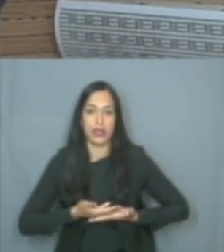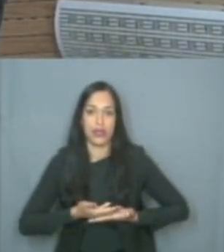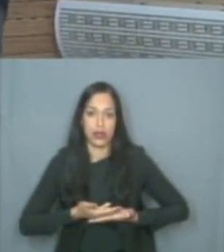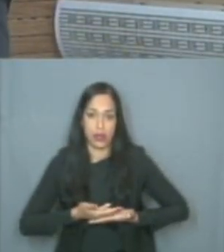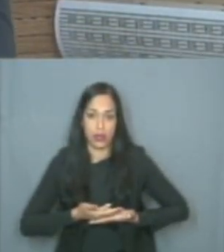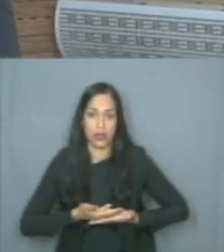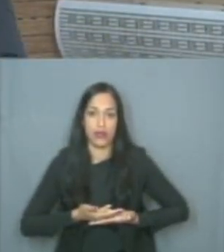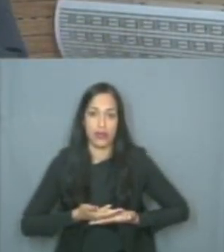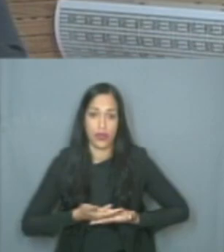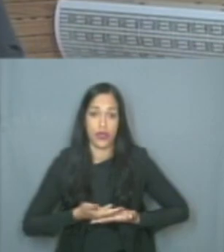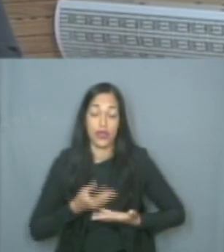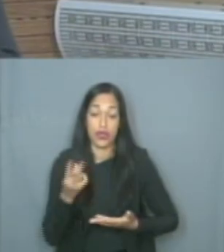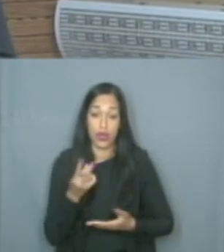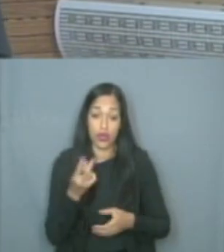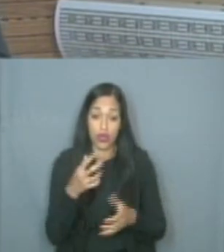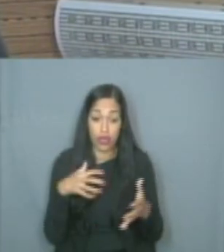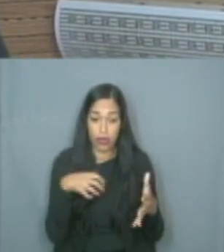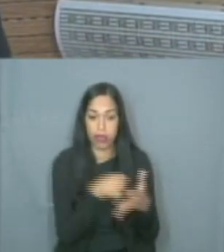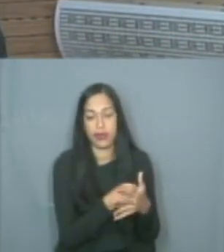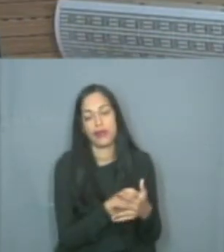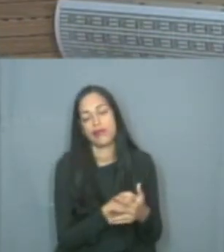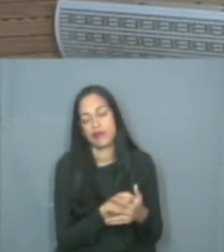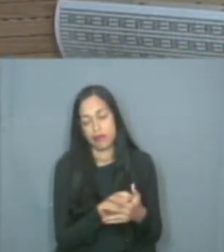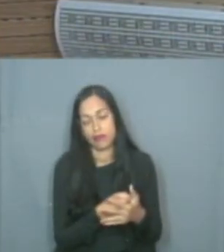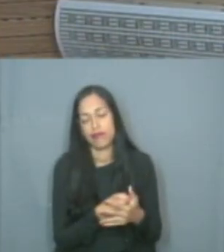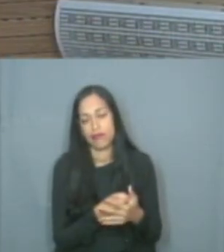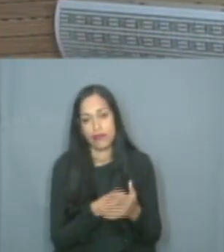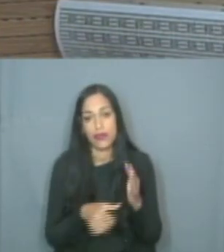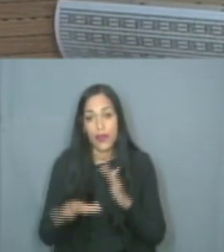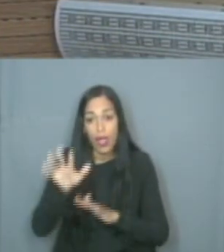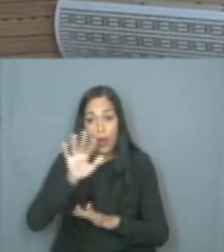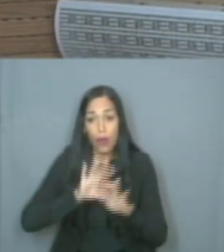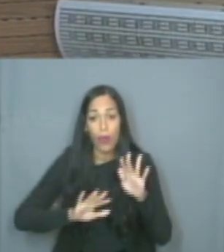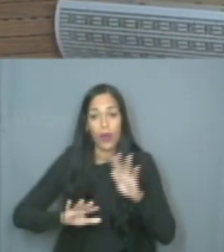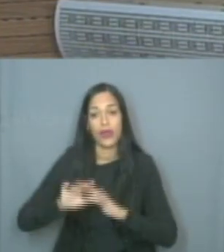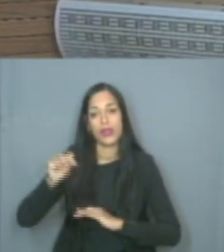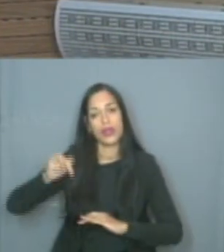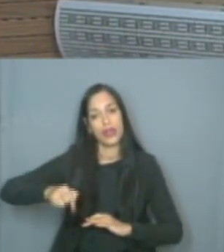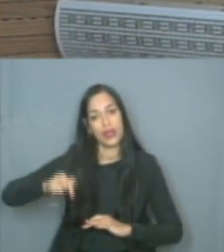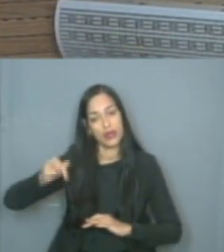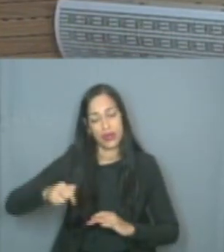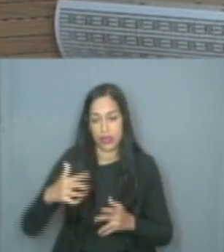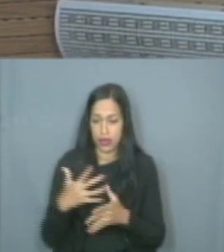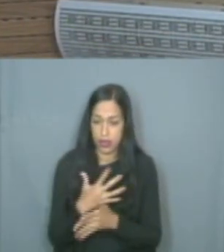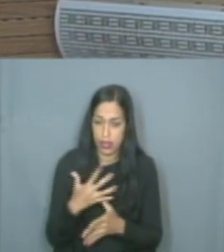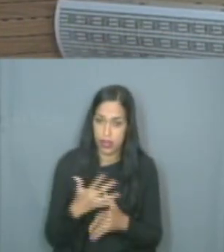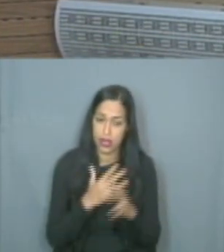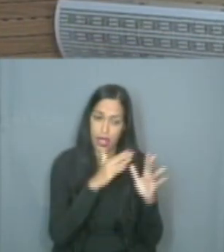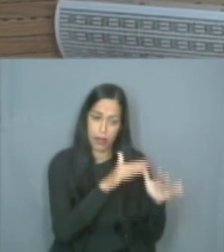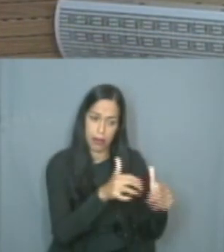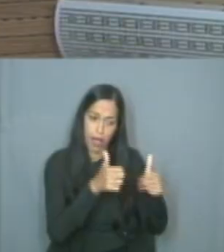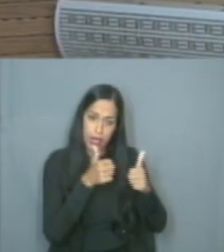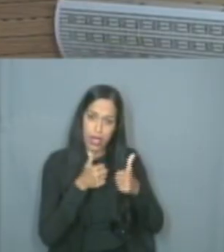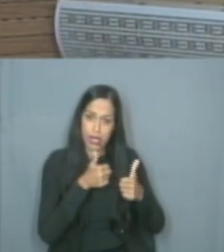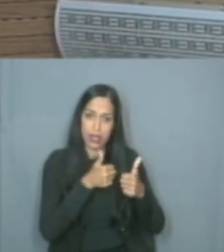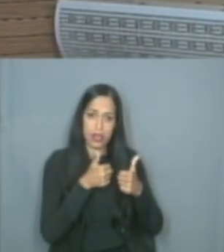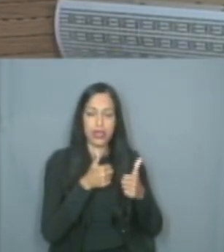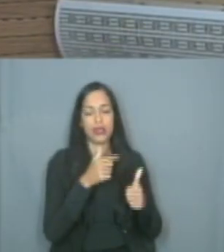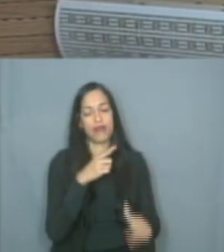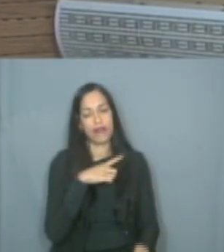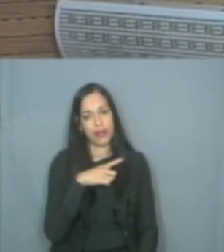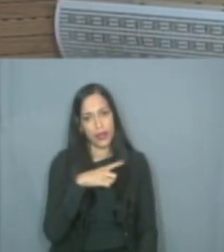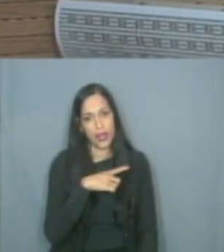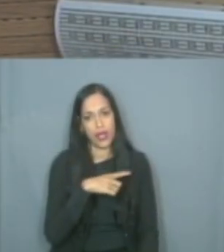é morto junto com o nosso animal. Então, é um cuidado aqui que a nossa cidade merece